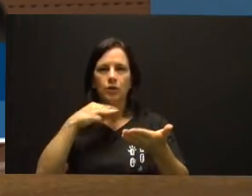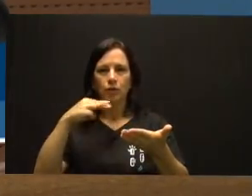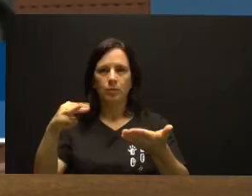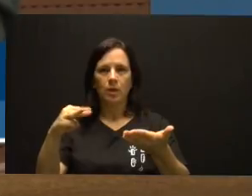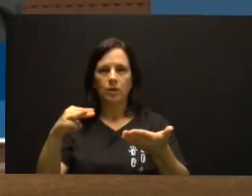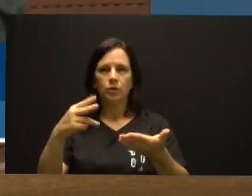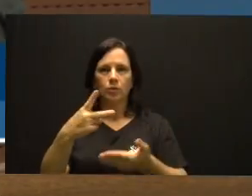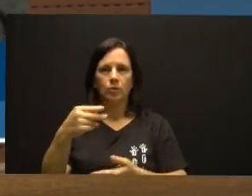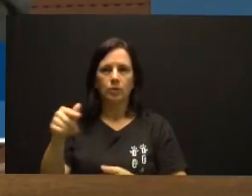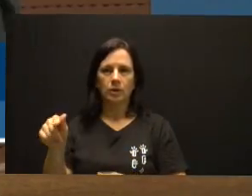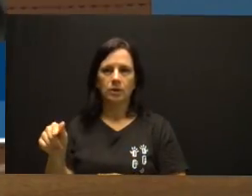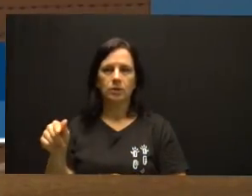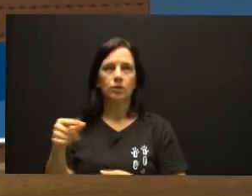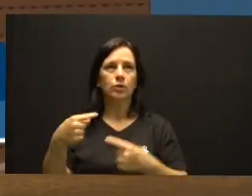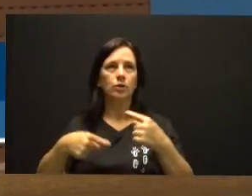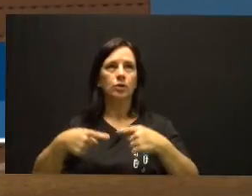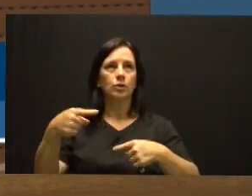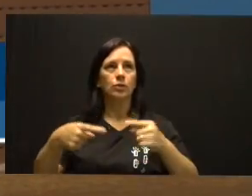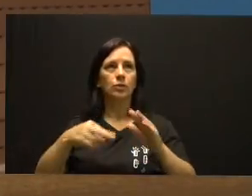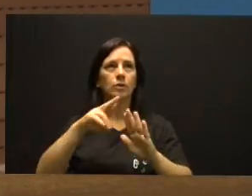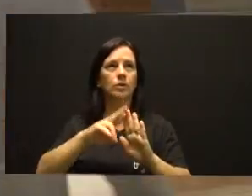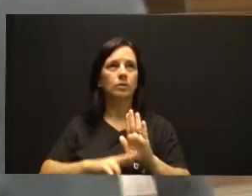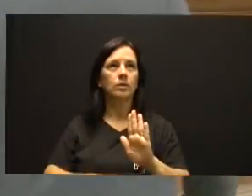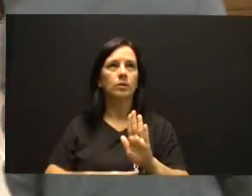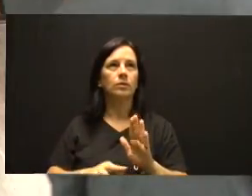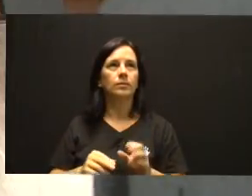2017. Em discussão, requerimento.